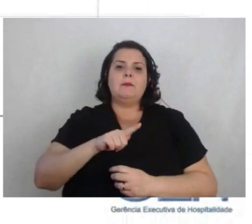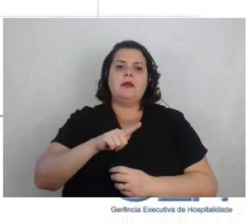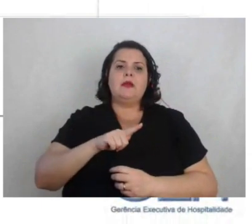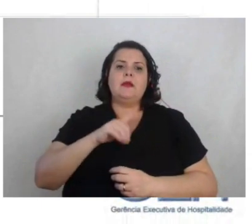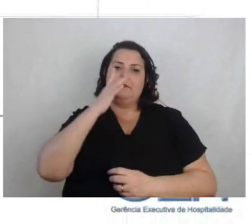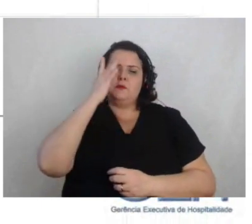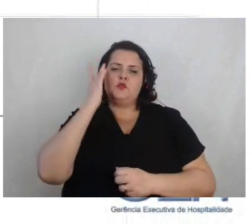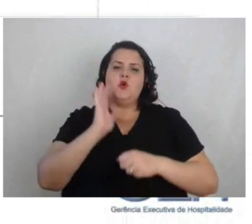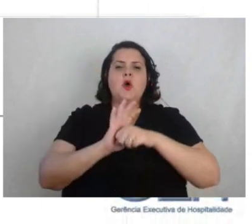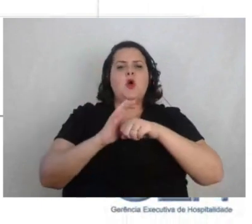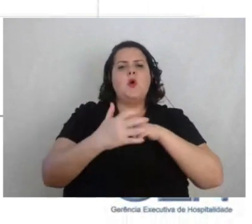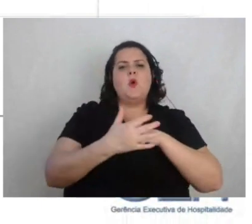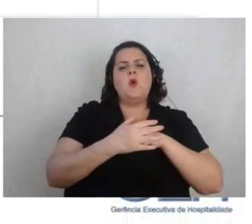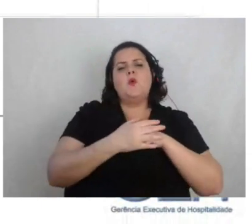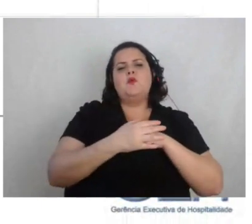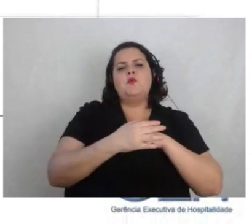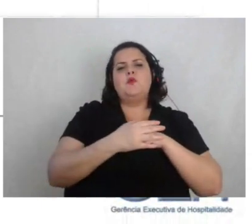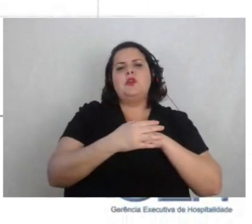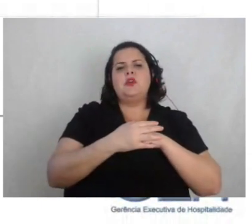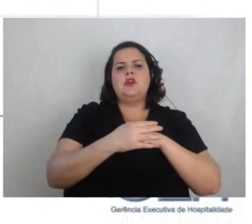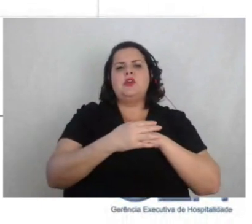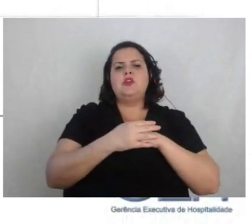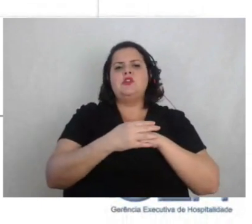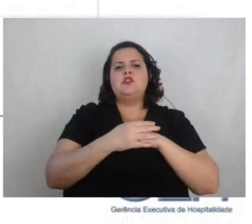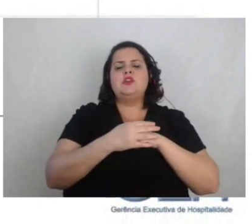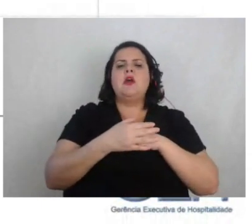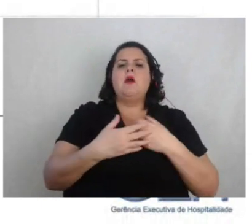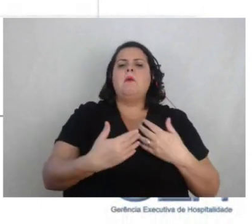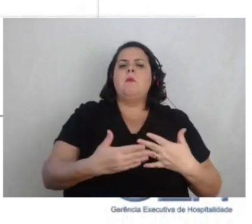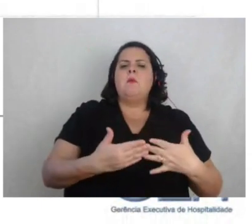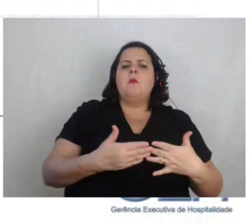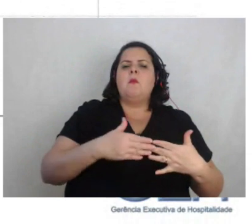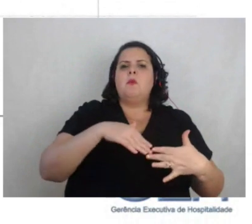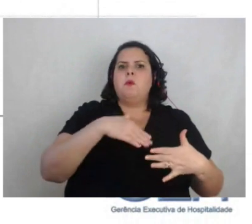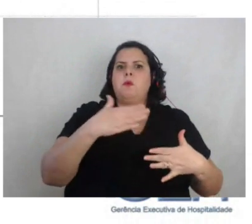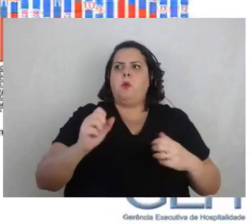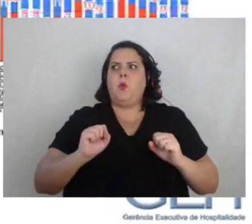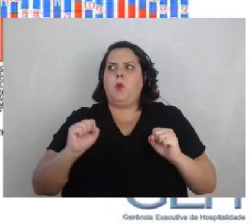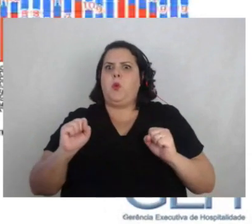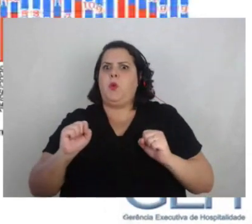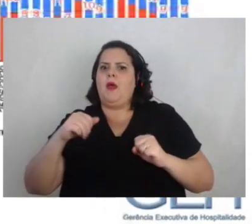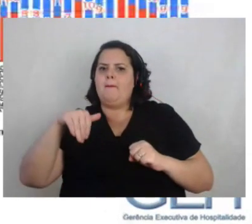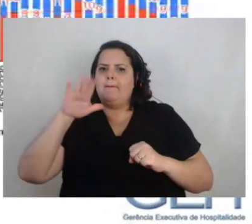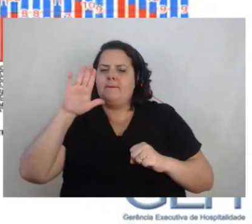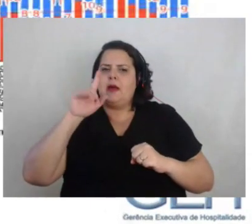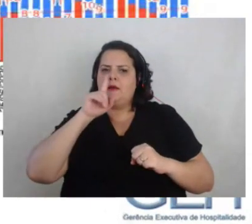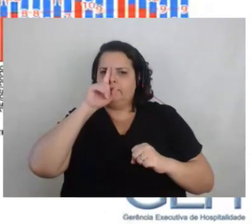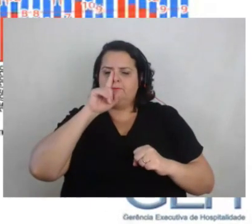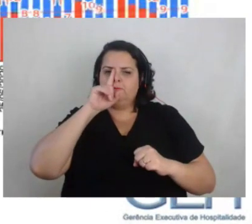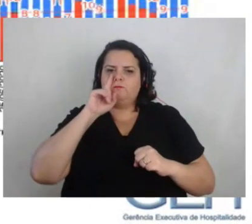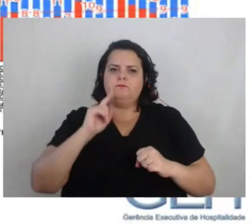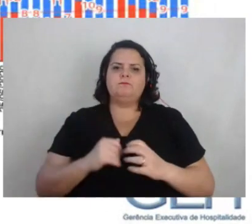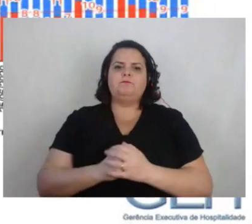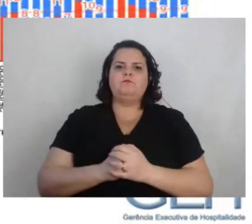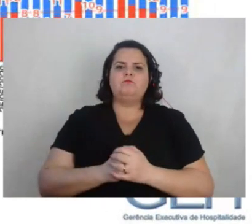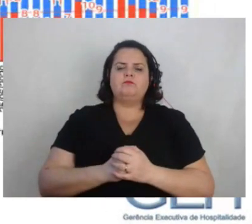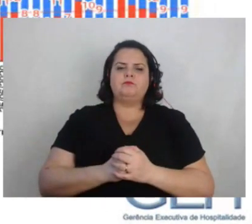Esse aqui é o número de internações que cresceu. Hoje está nesse número que eu falei, quase 700 internações. E